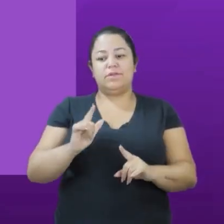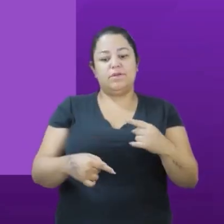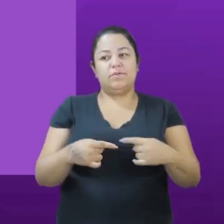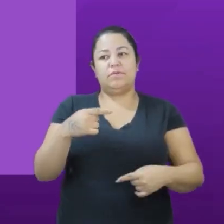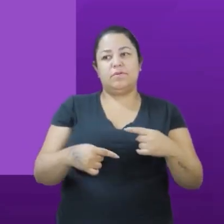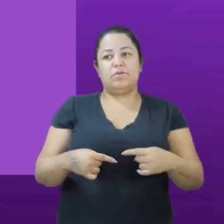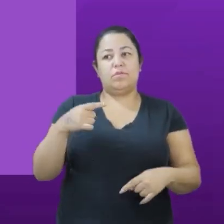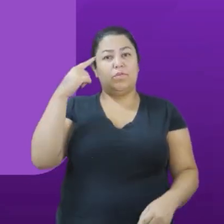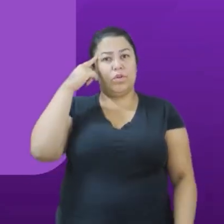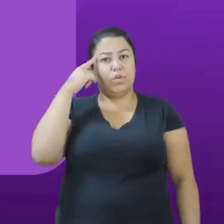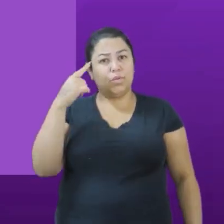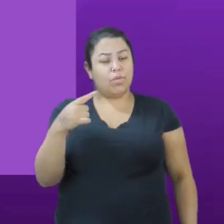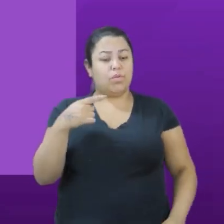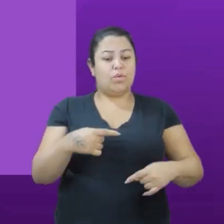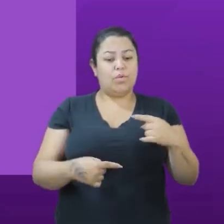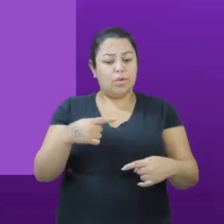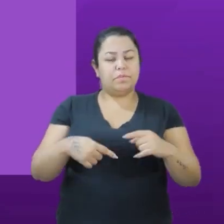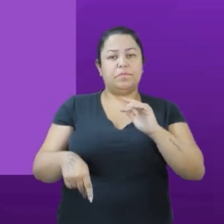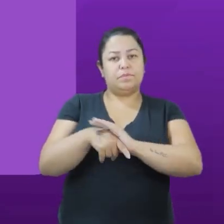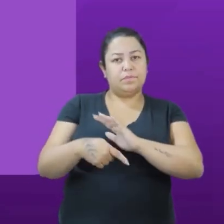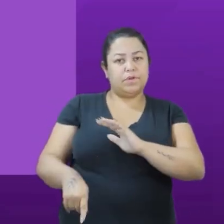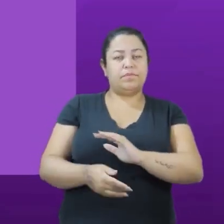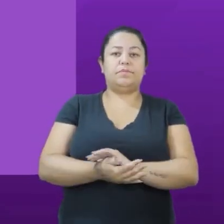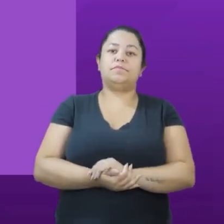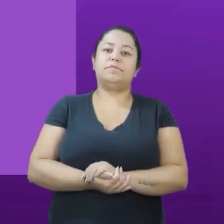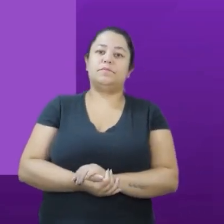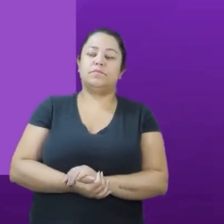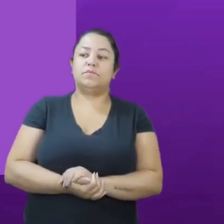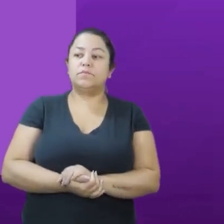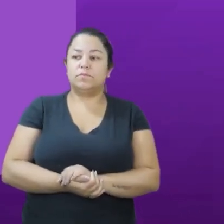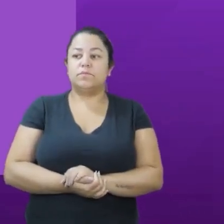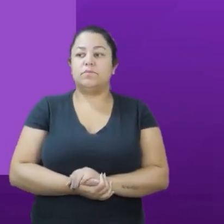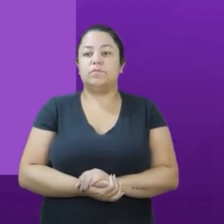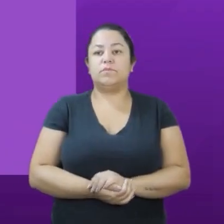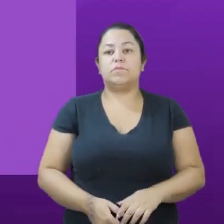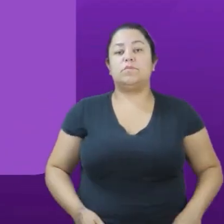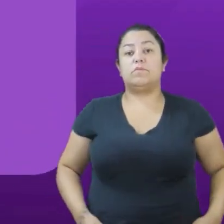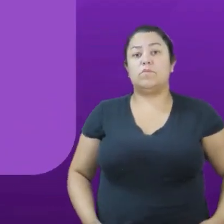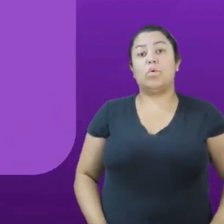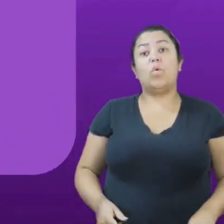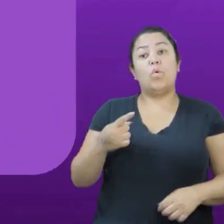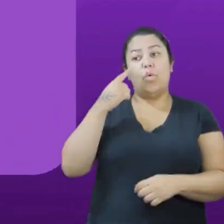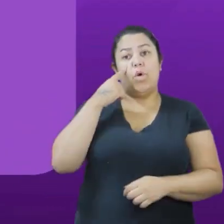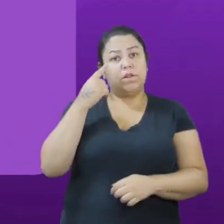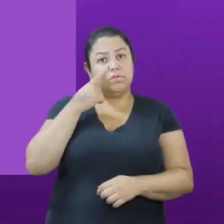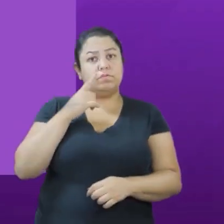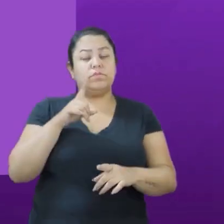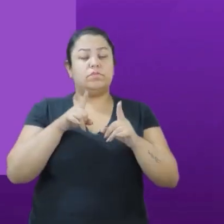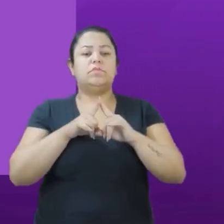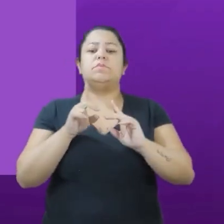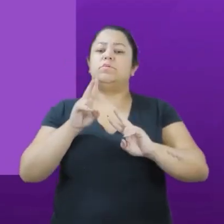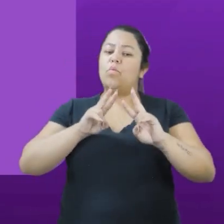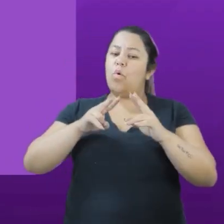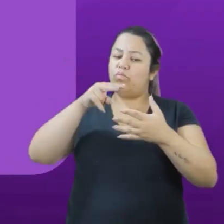pública pensada, existe um fluxo pensado, né? Porém, quando a gente olha para os dados de violência